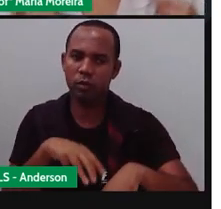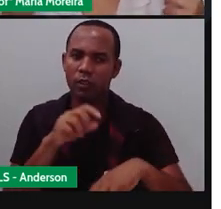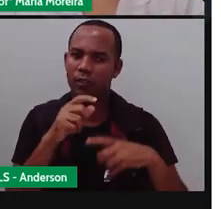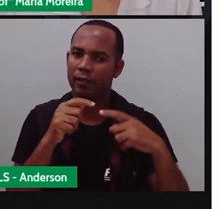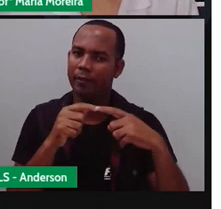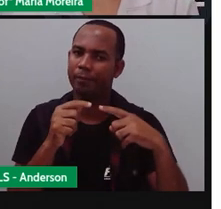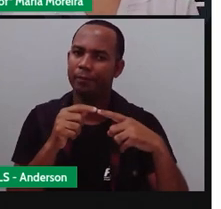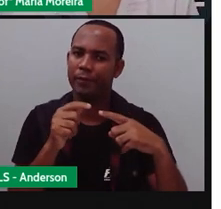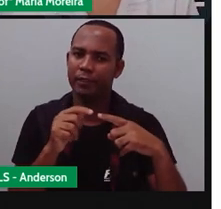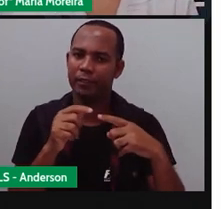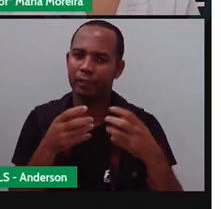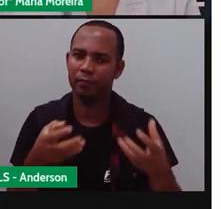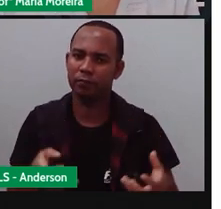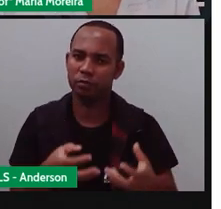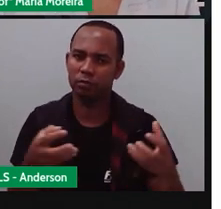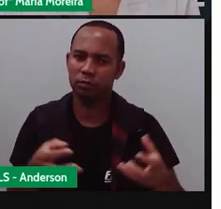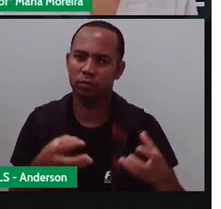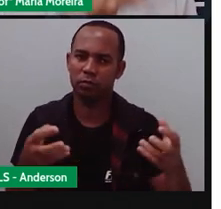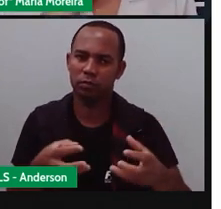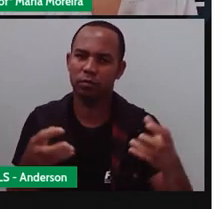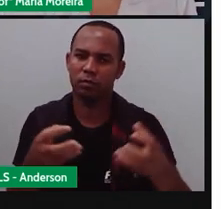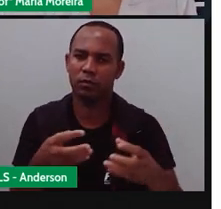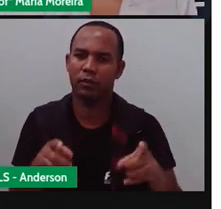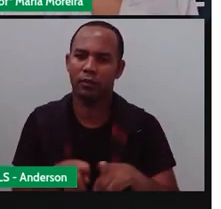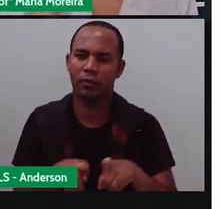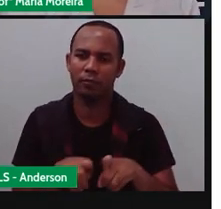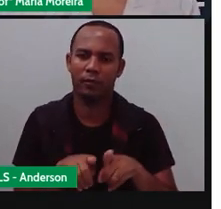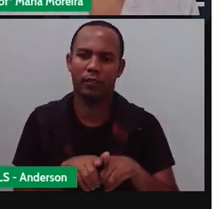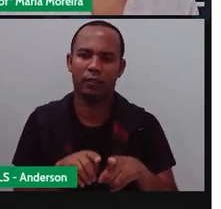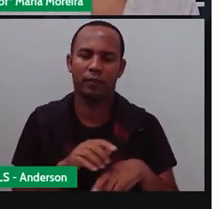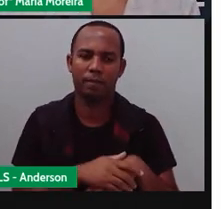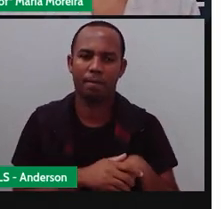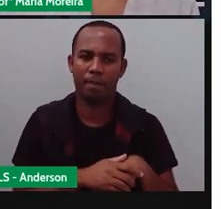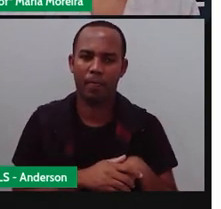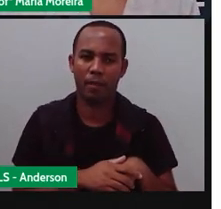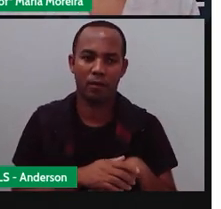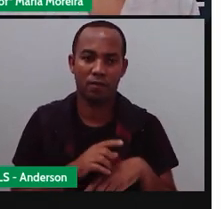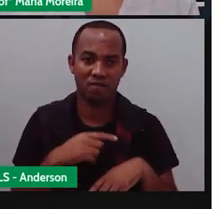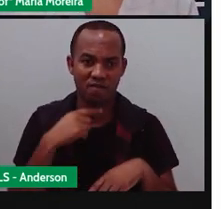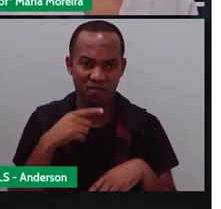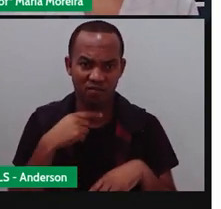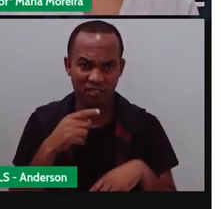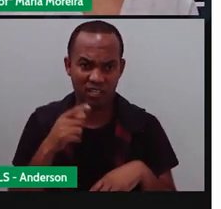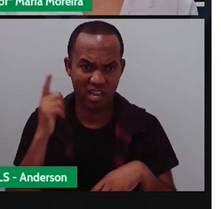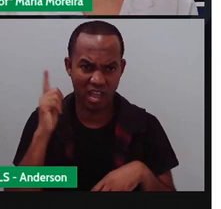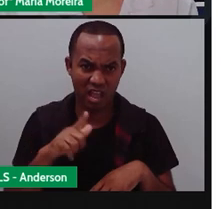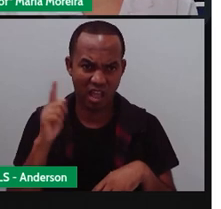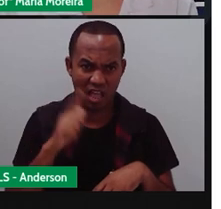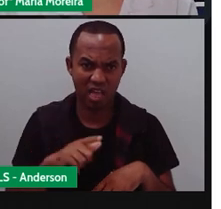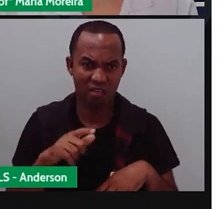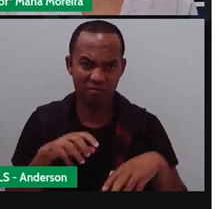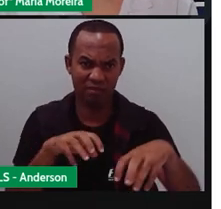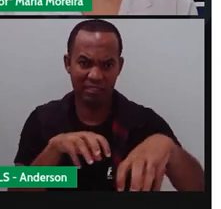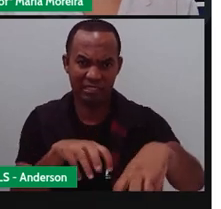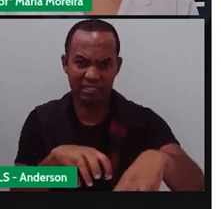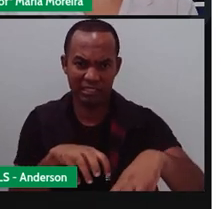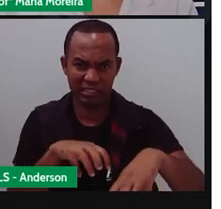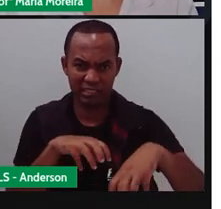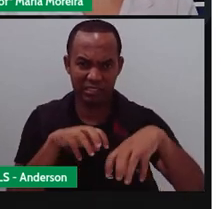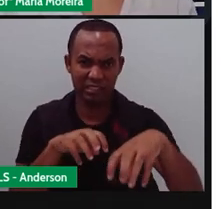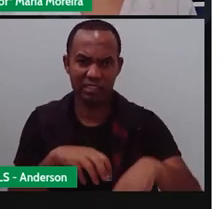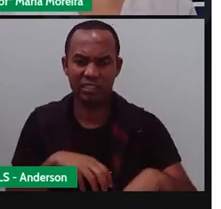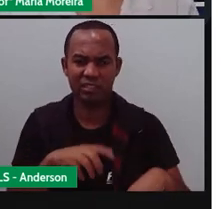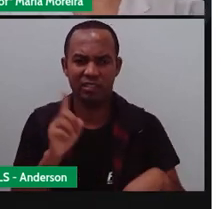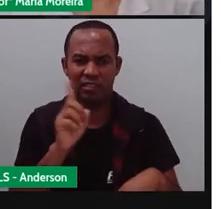o gol o gol ele vai andar bem mais rápido Em contrapartida o gol não vai conseguir puxar o peso que um trator puxa né isso